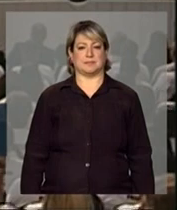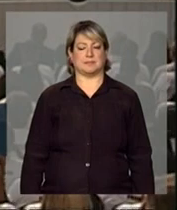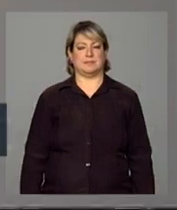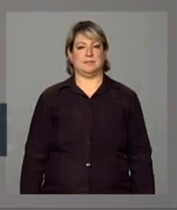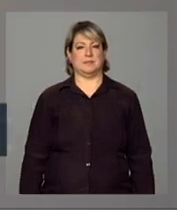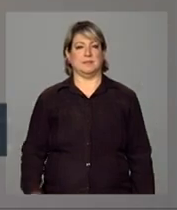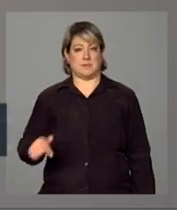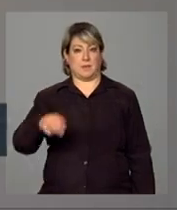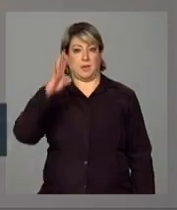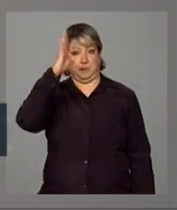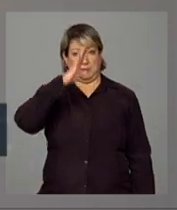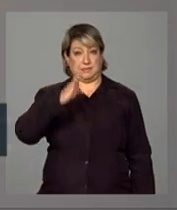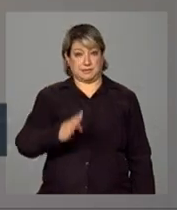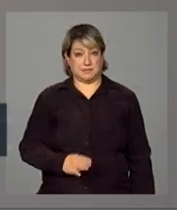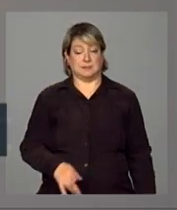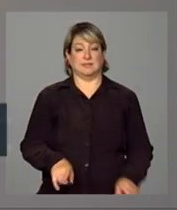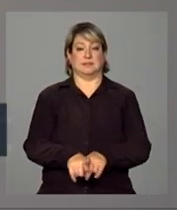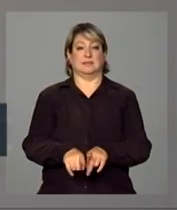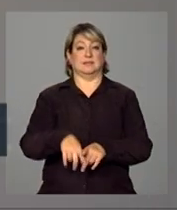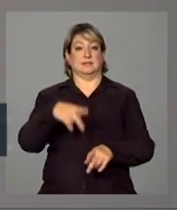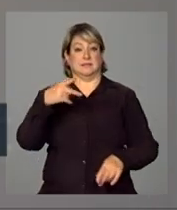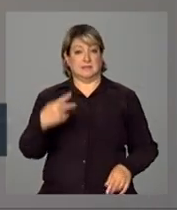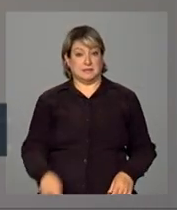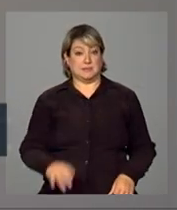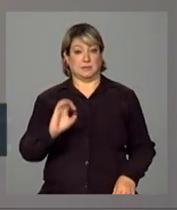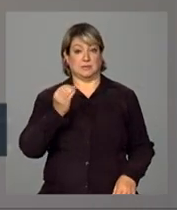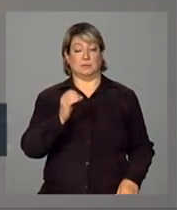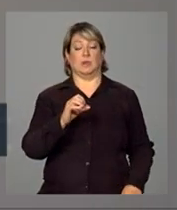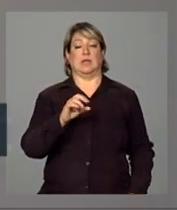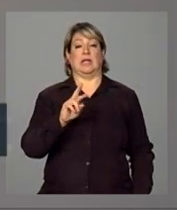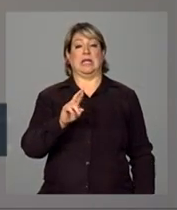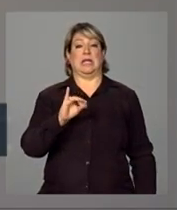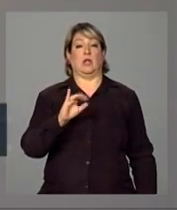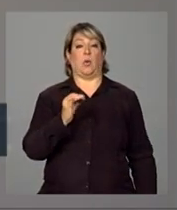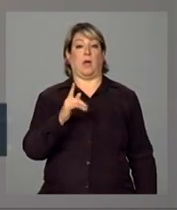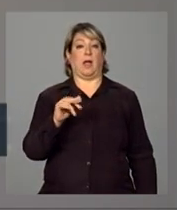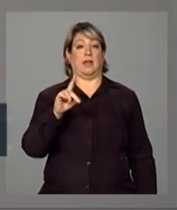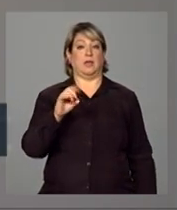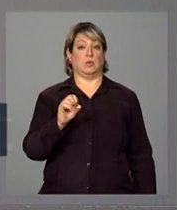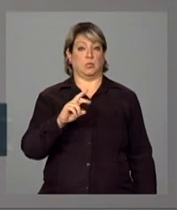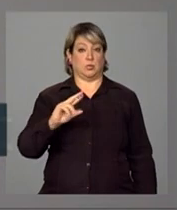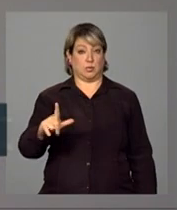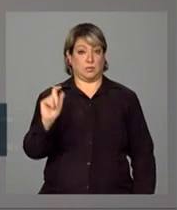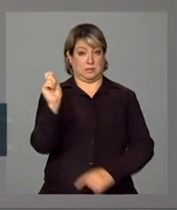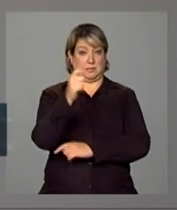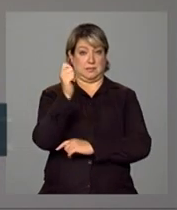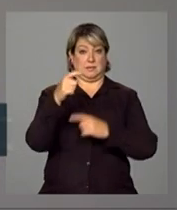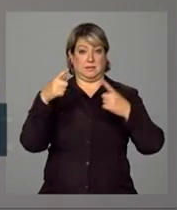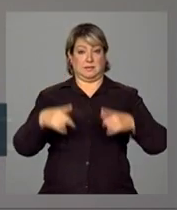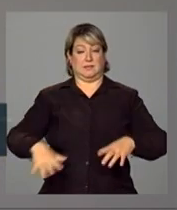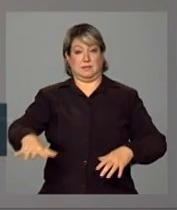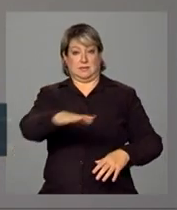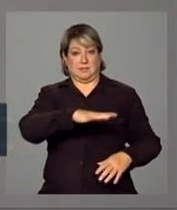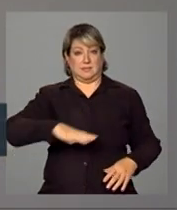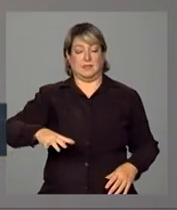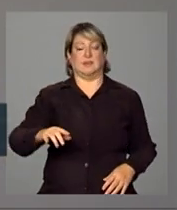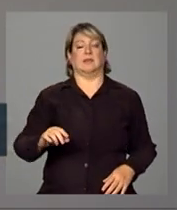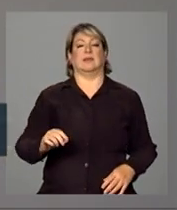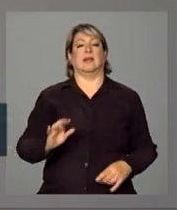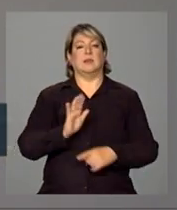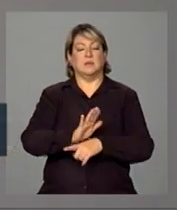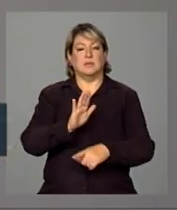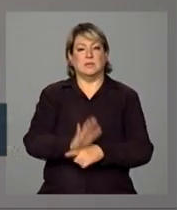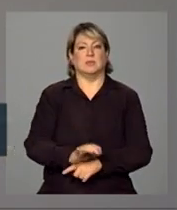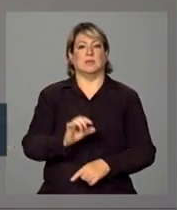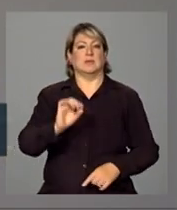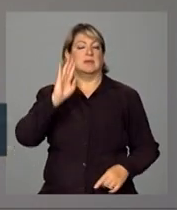O Brasil e o Rio Grande do Sul se unem para priorizar a primeira infância, a fase mais decisiva para o